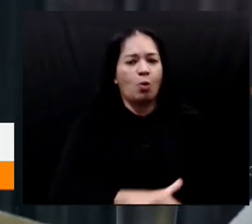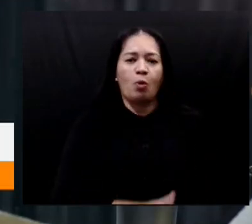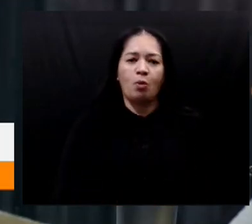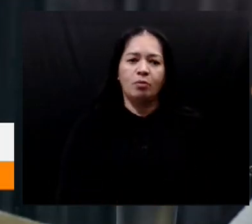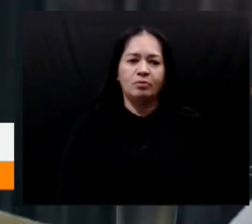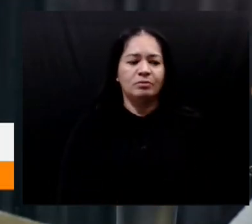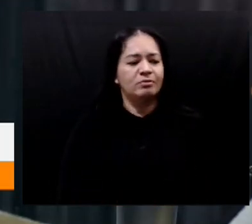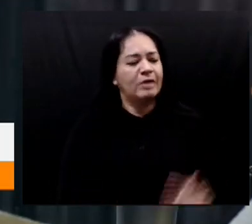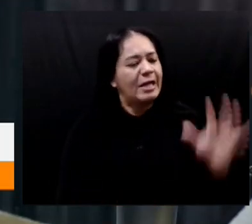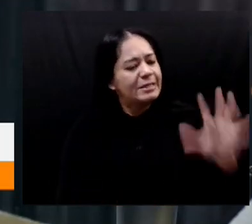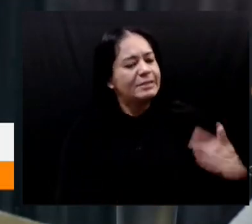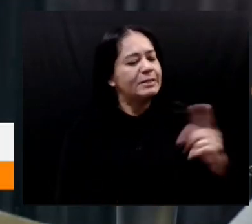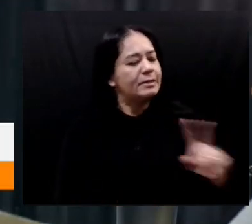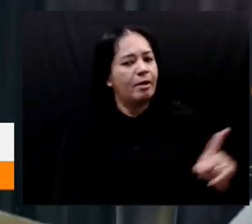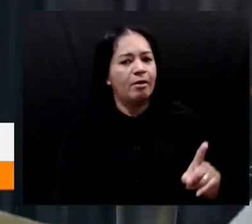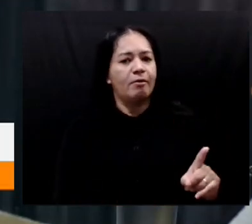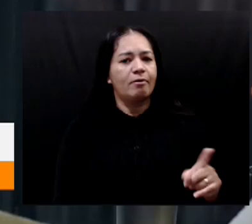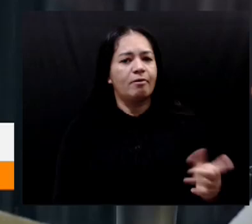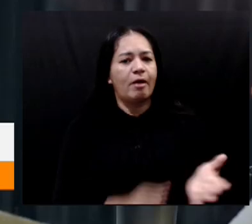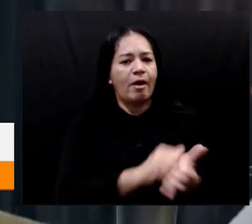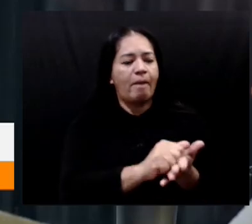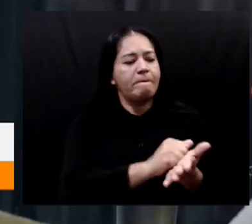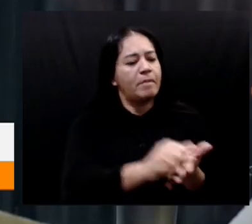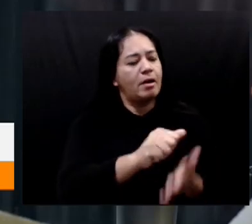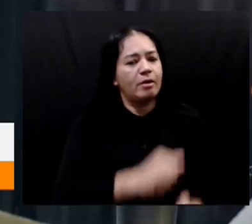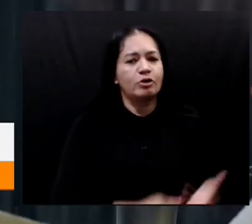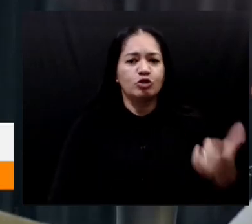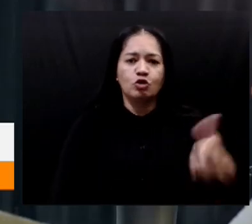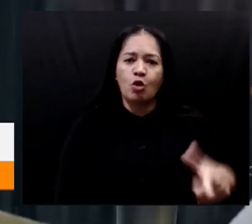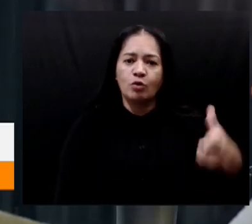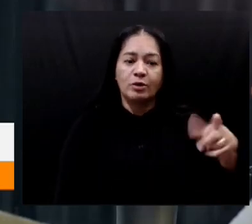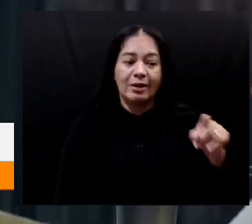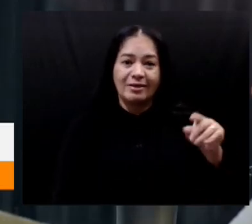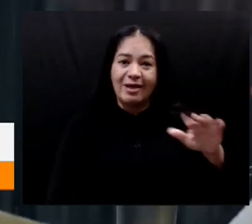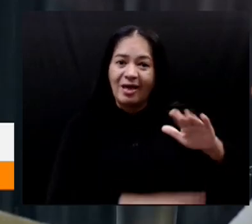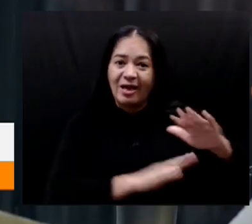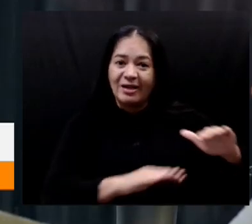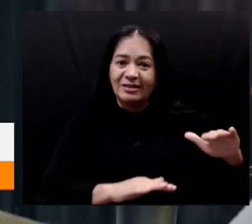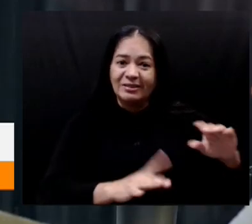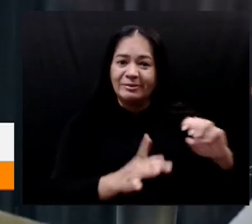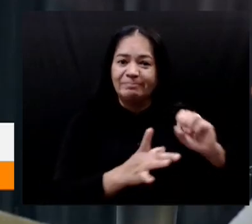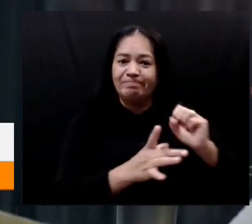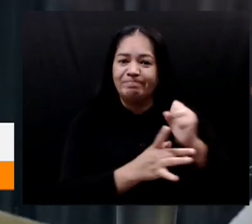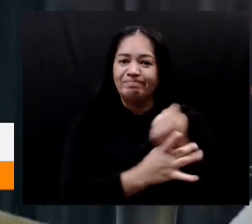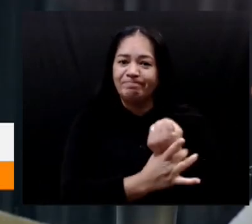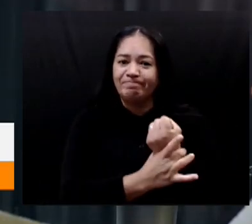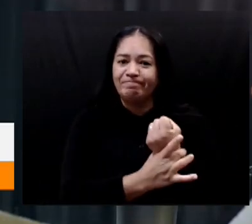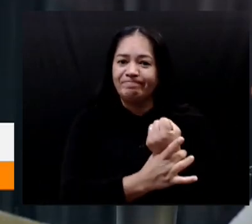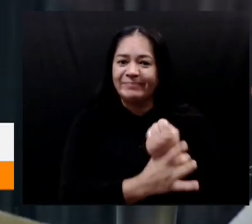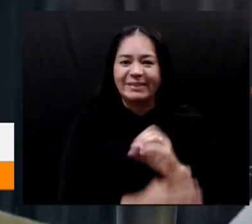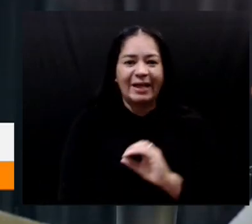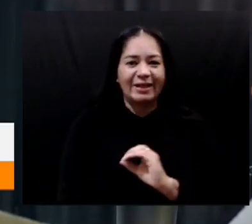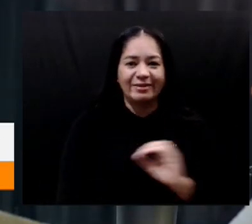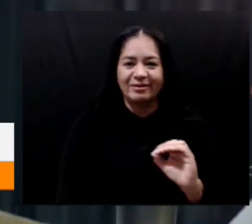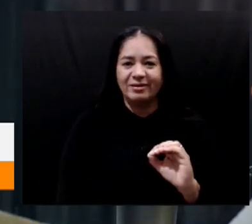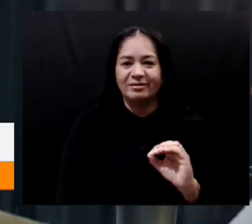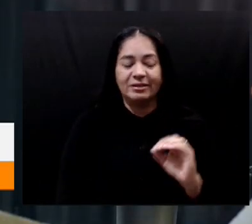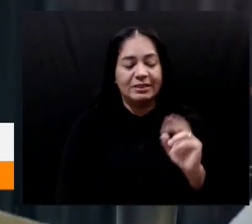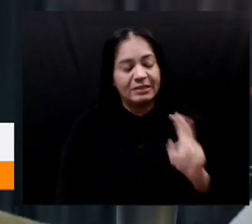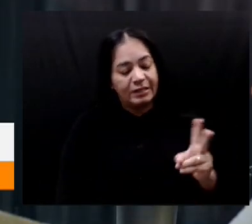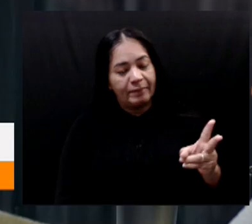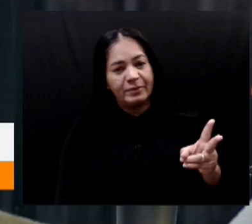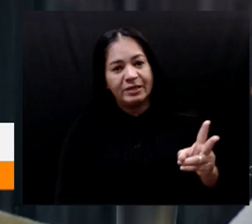assim", apaga de novo. Então isso vai gerar essa insegurança. E isso sempre que ele